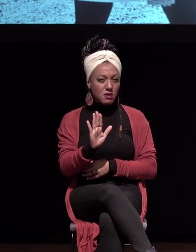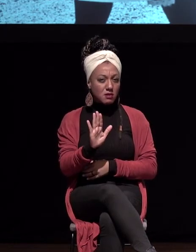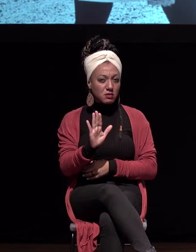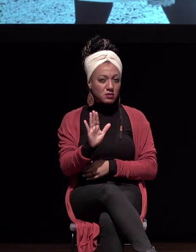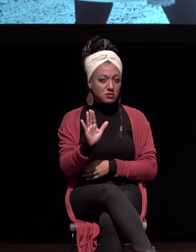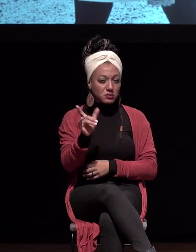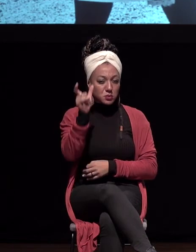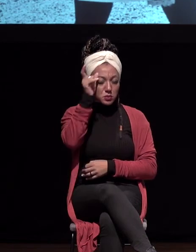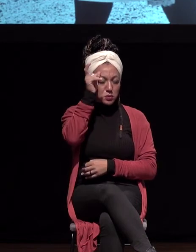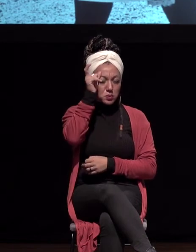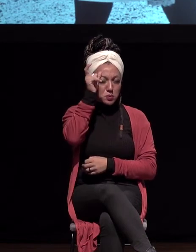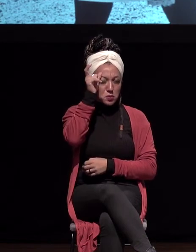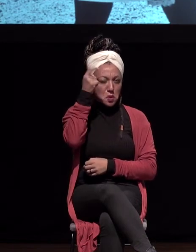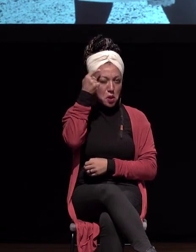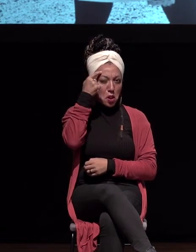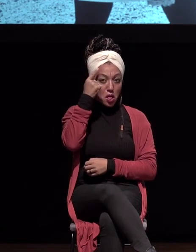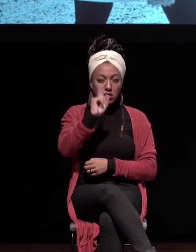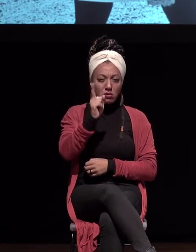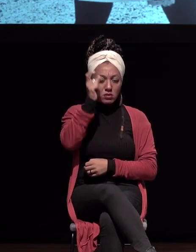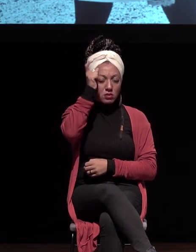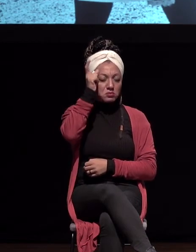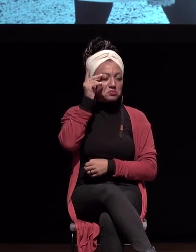discorrerem, não segura não. Tá bom?